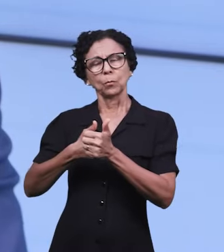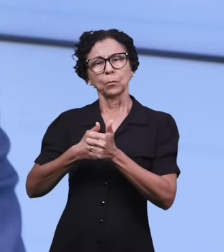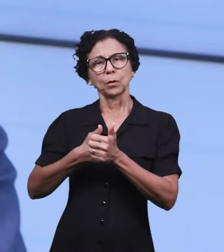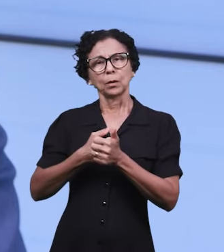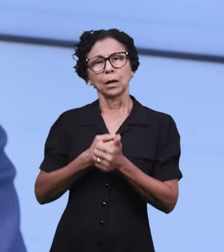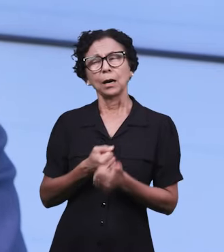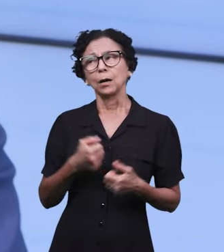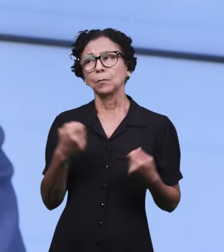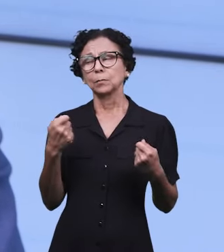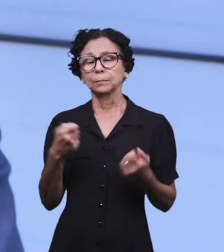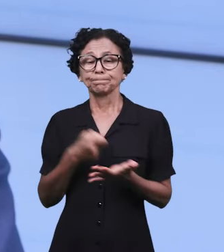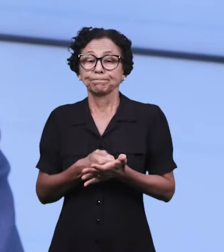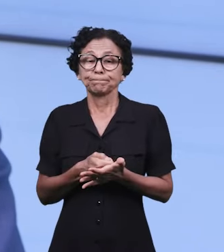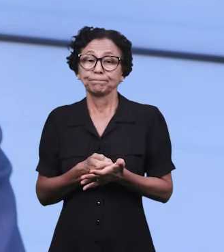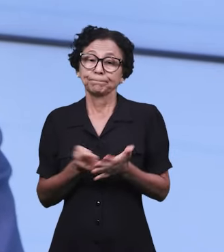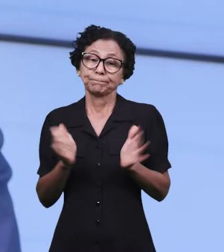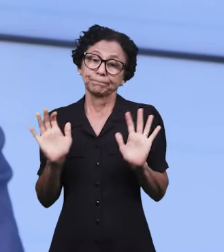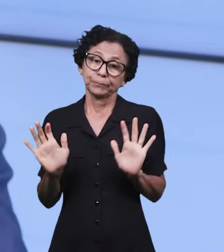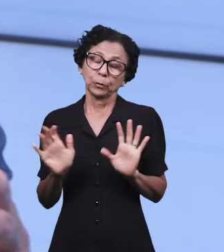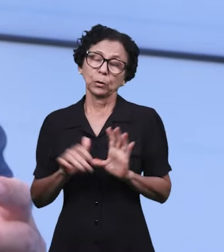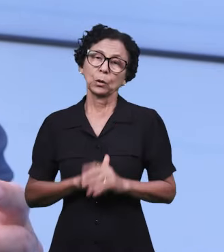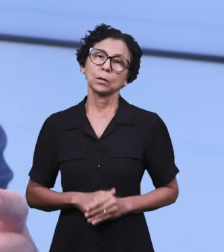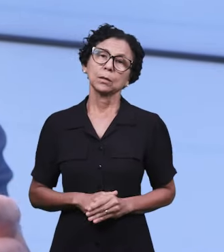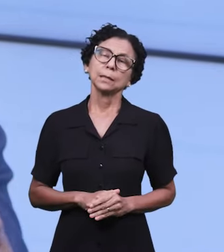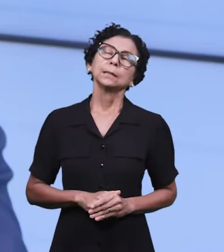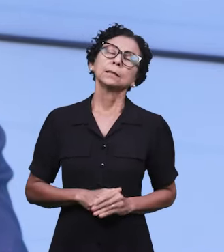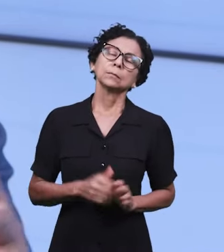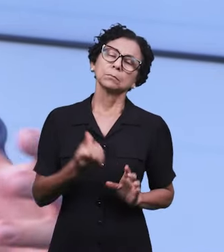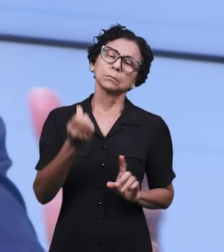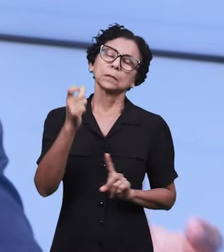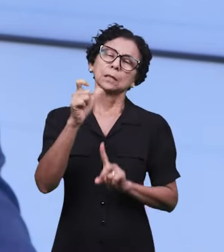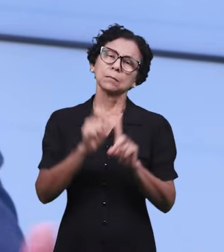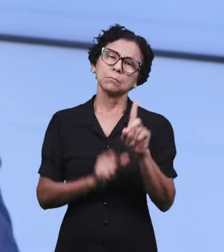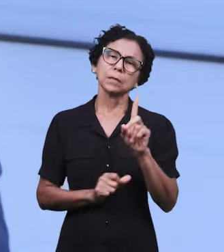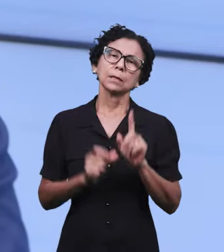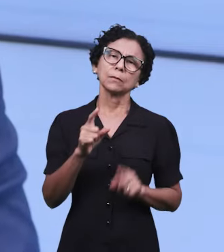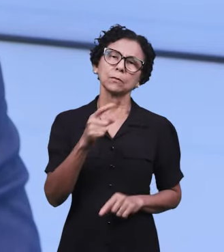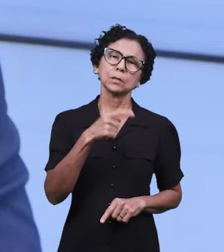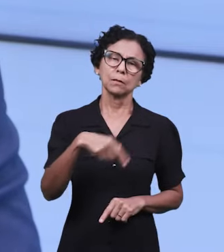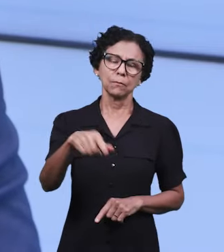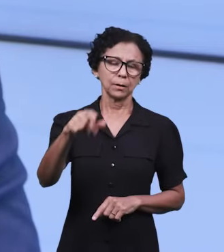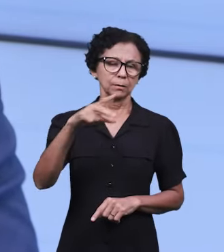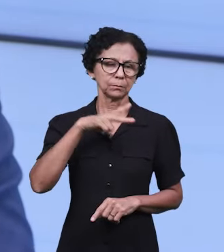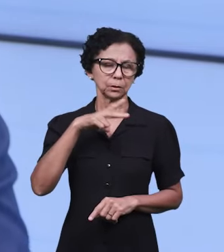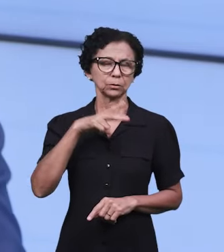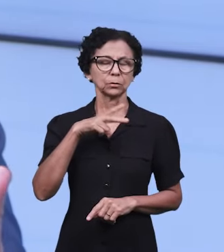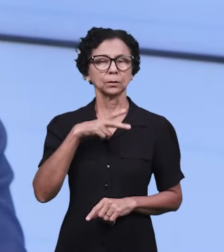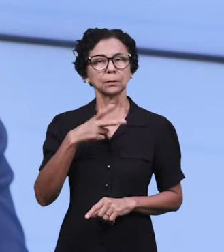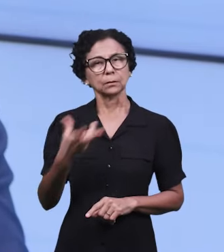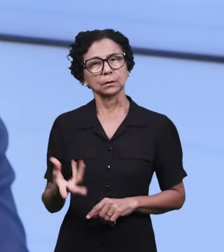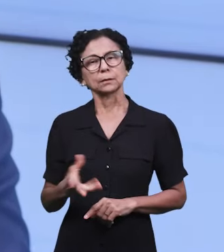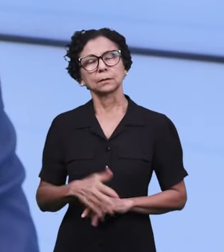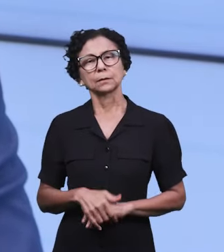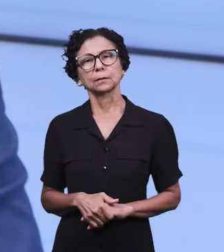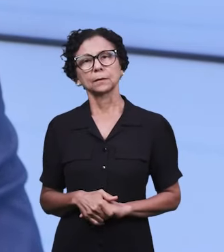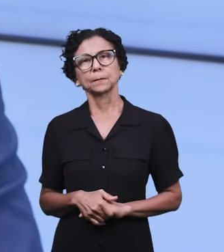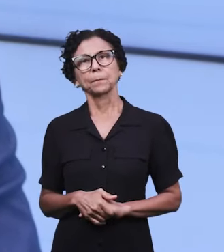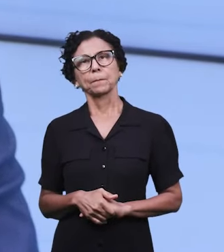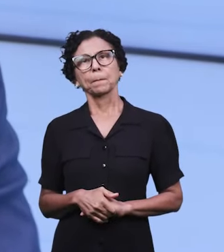conta própria até 6 meses tanto o boletim de ocorrência como a própria eh ação precisa ser